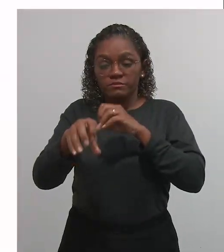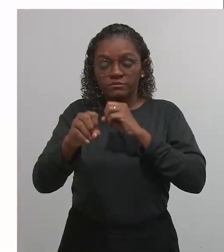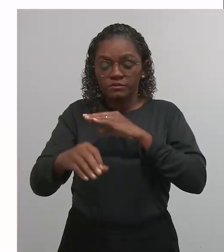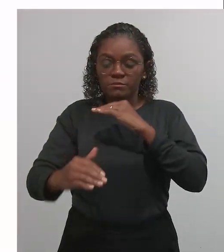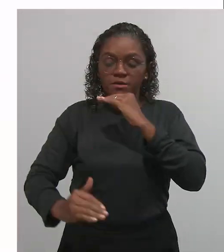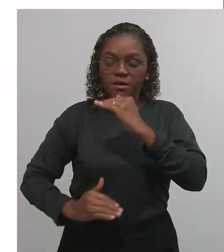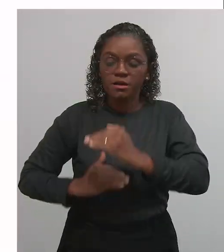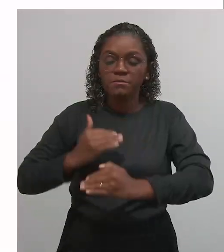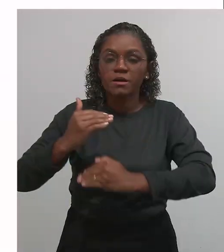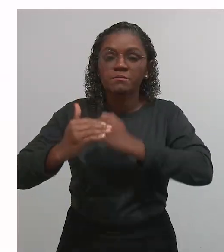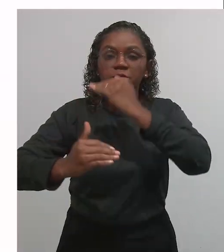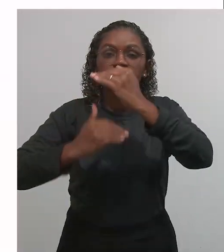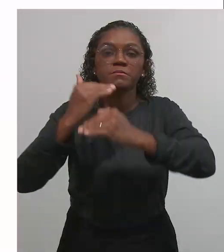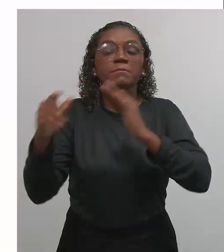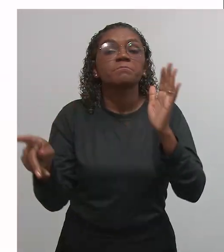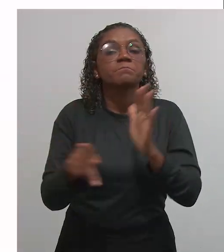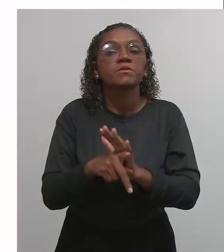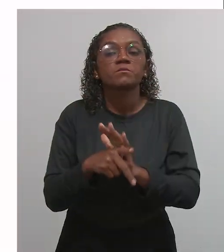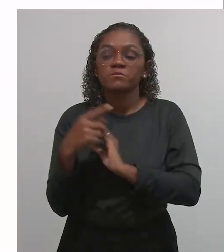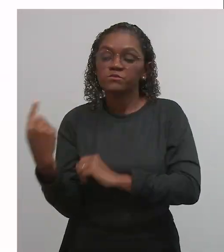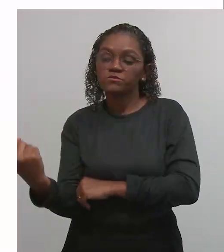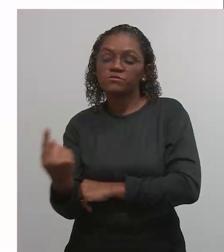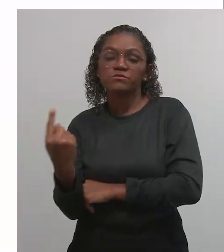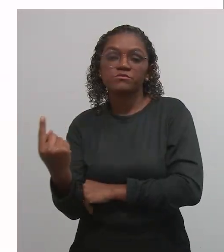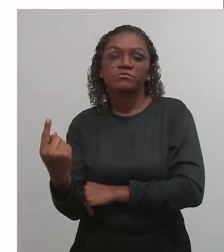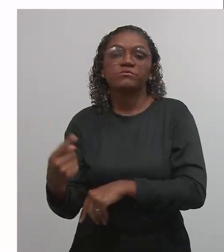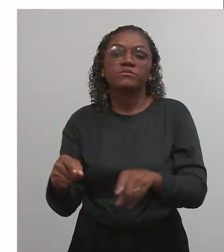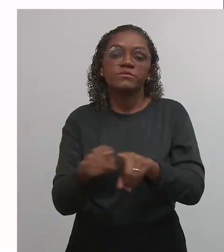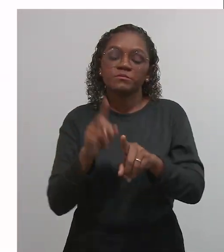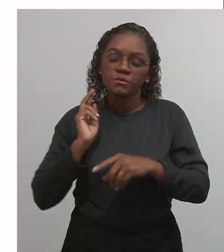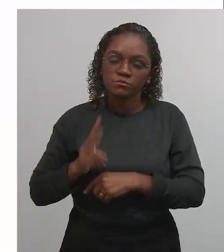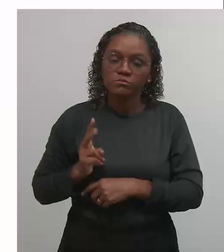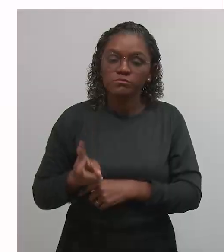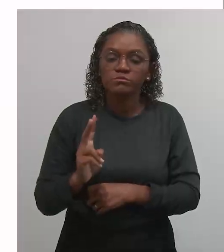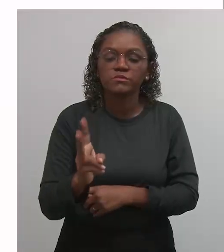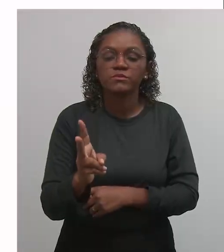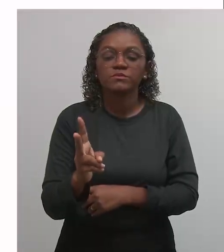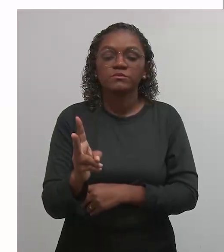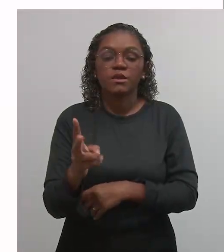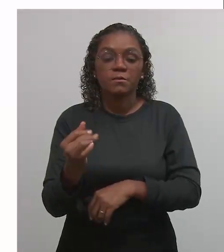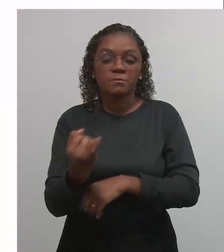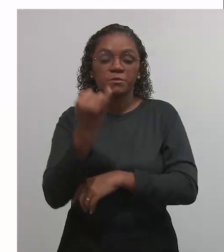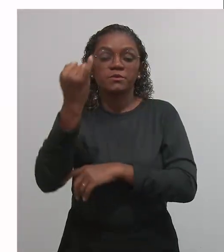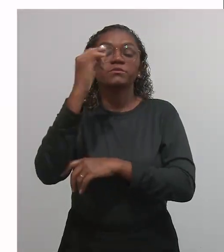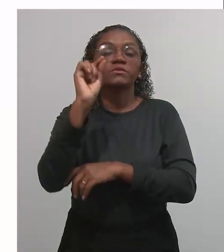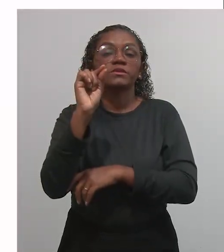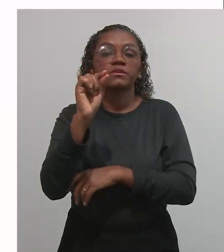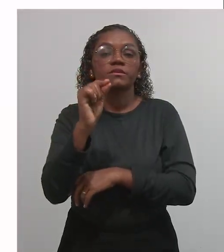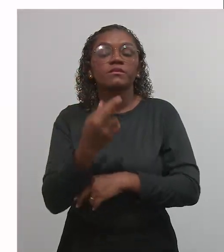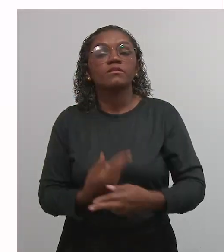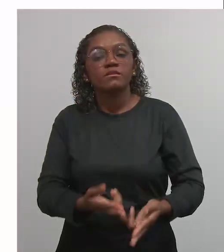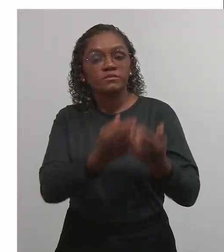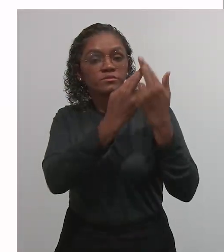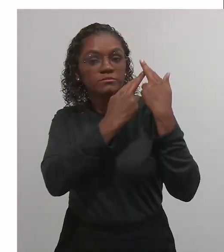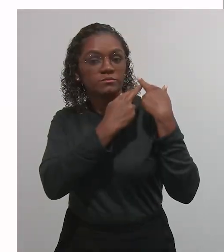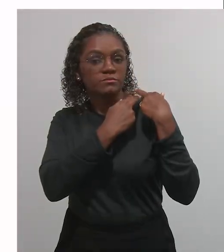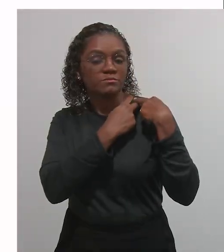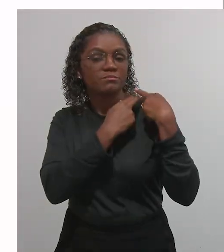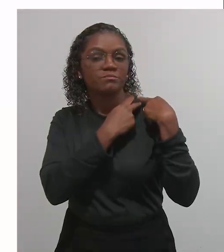ela é um processo individual, contínuo, e o mais importante aqui para vocês entenderem, ela é